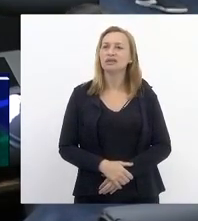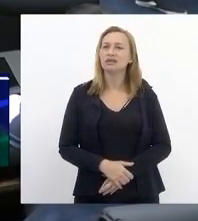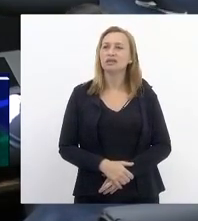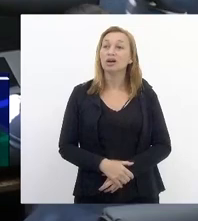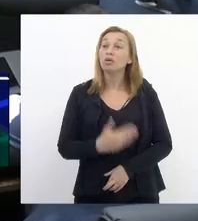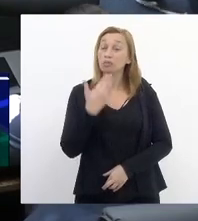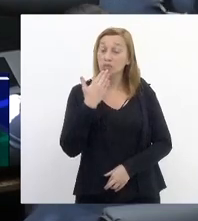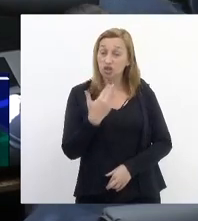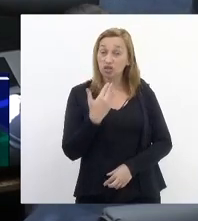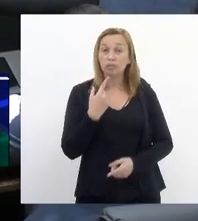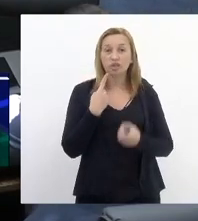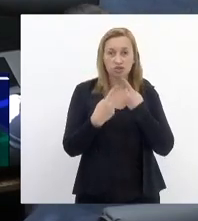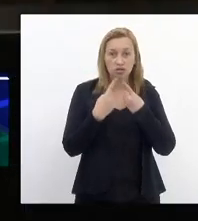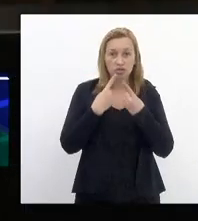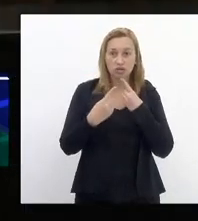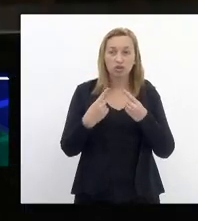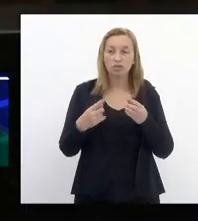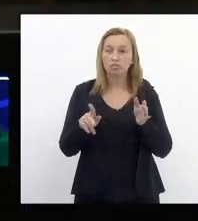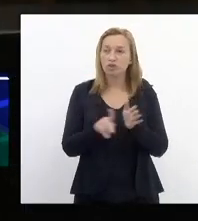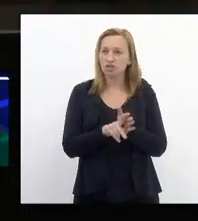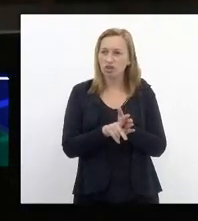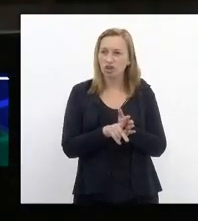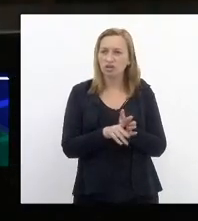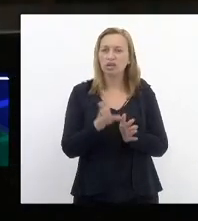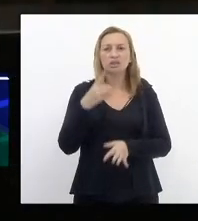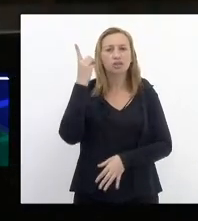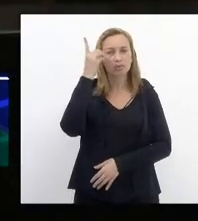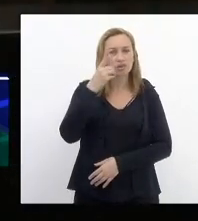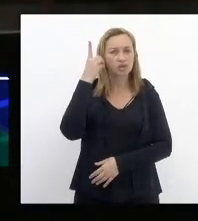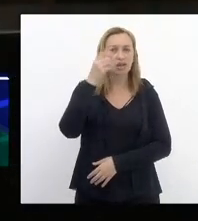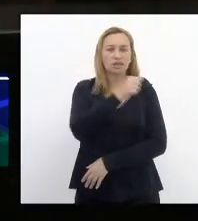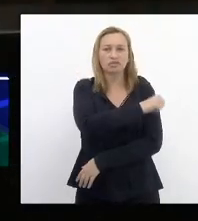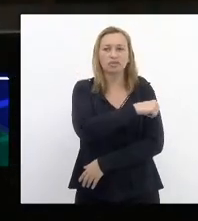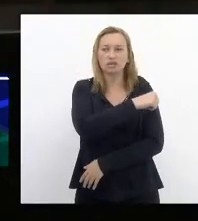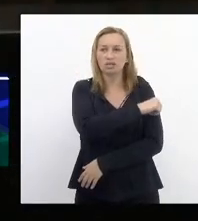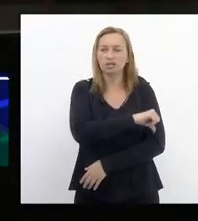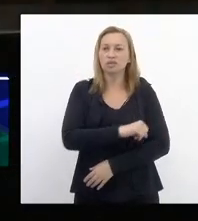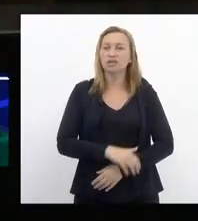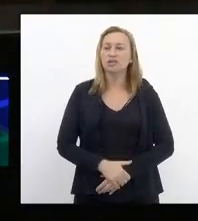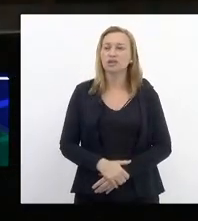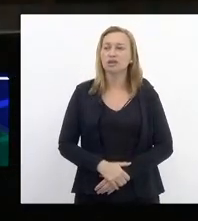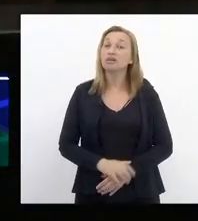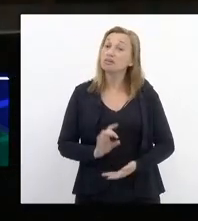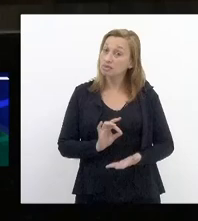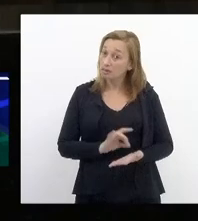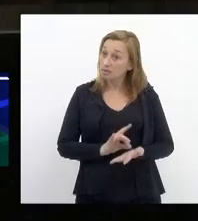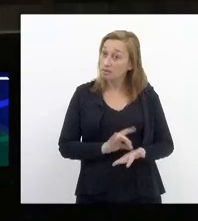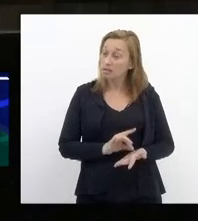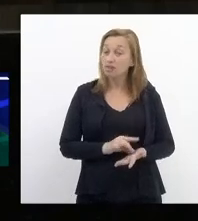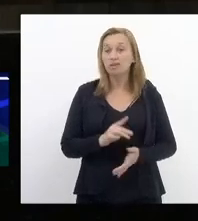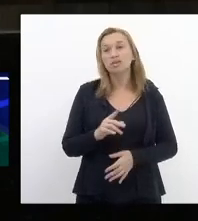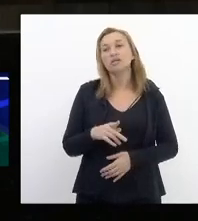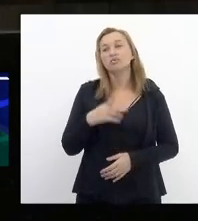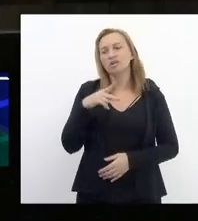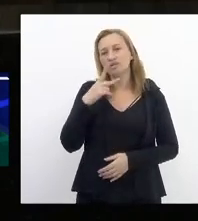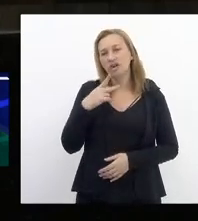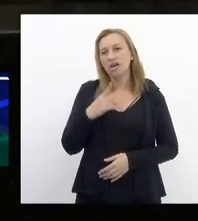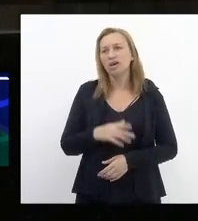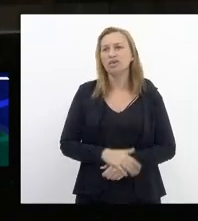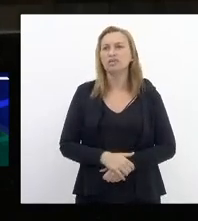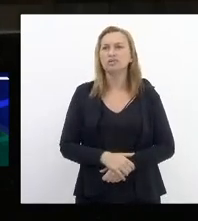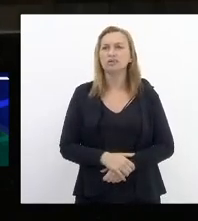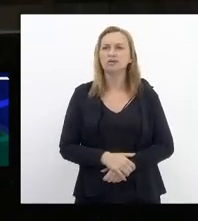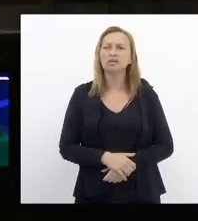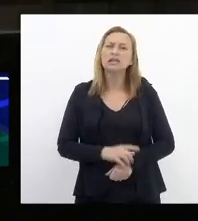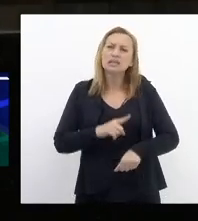Eu pedi para discutir esse projeto de autoria da deputada enfermeira Rejane e, na verdade, para fazer uma retrospectiva